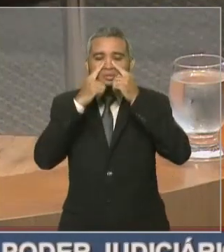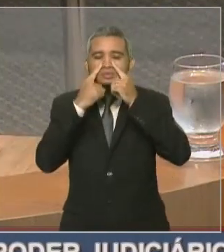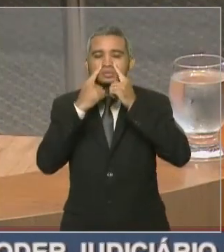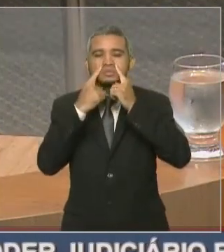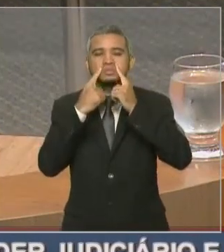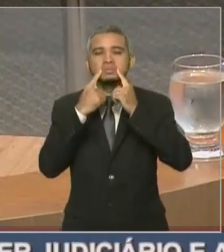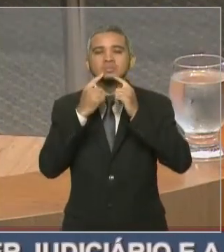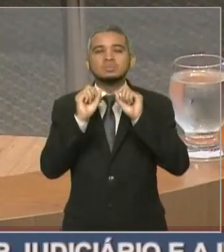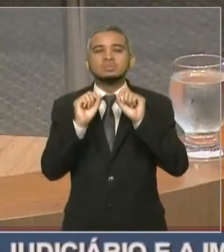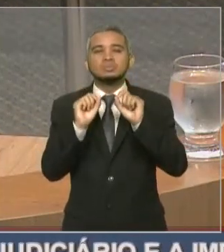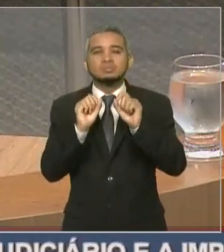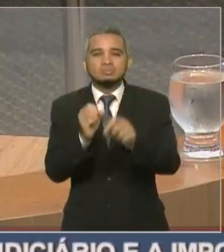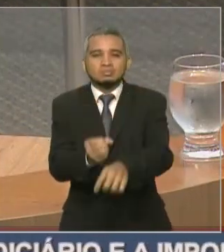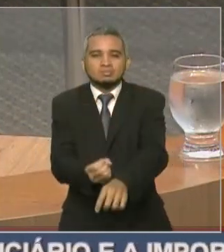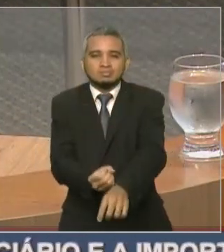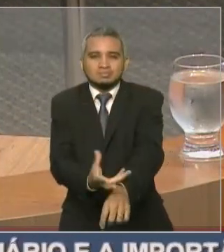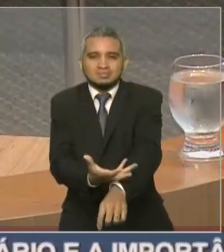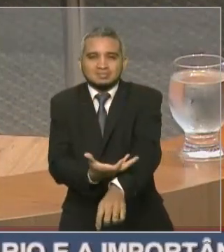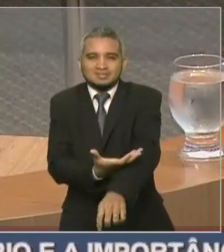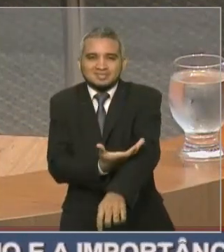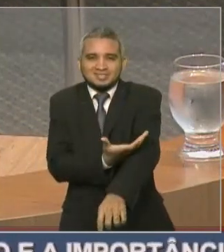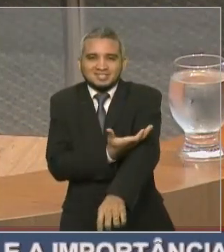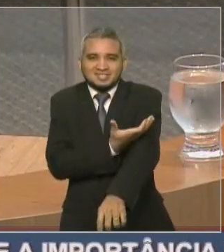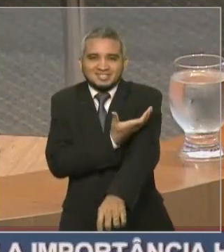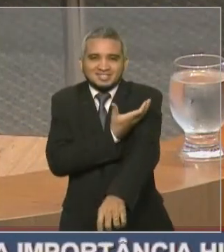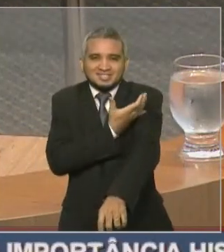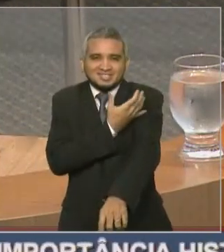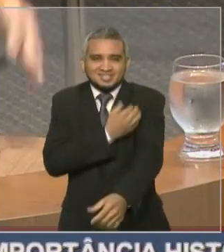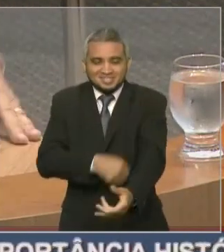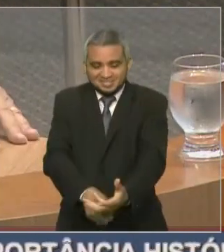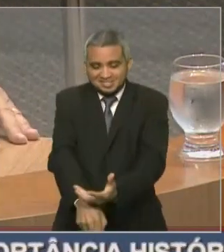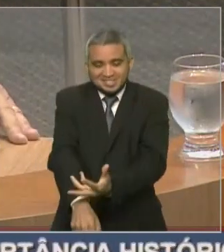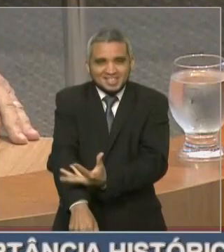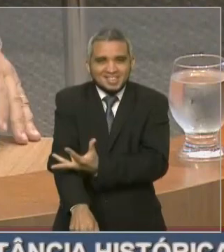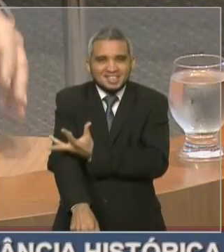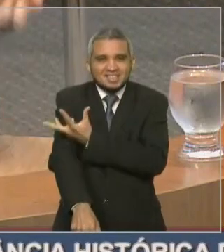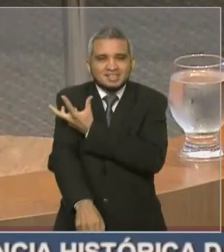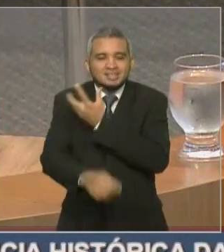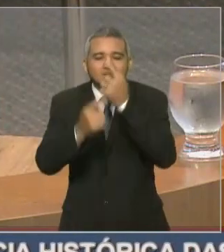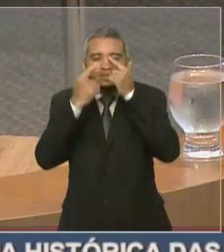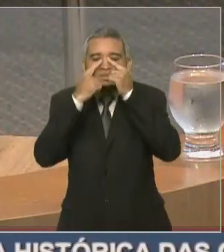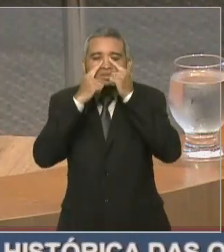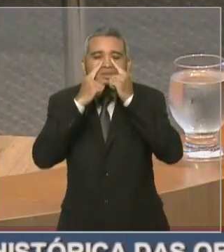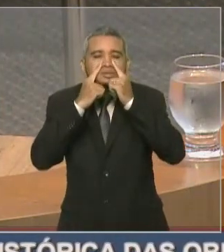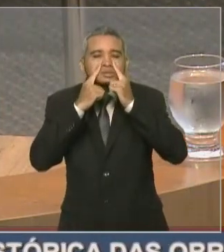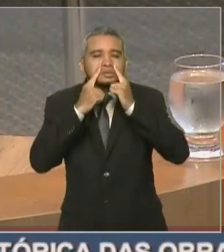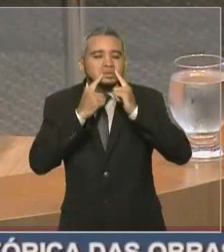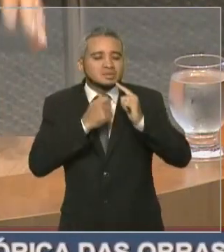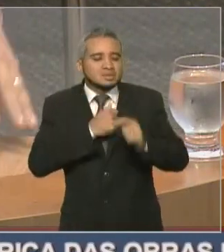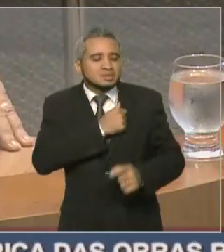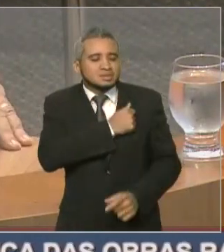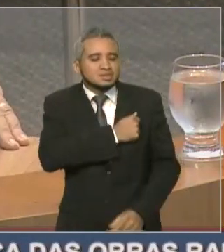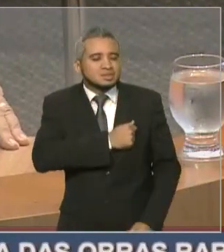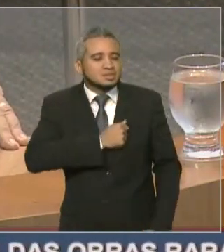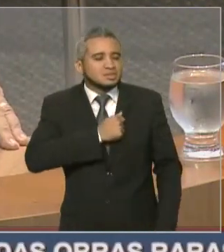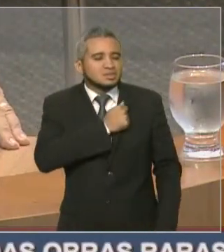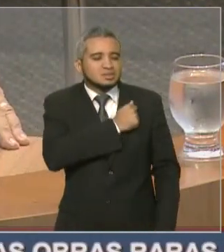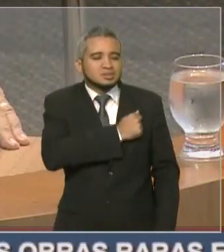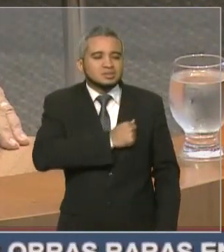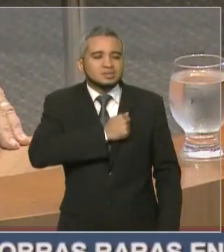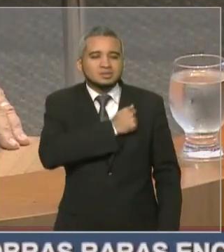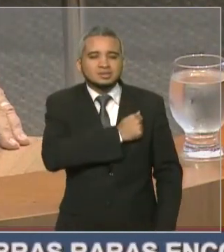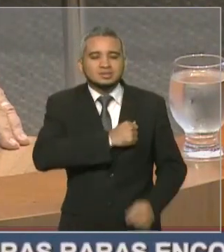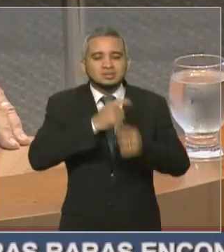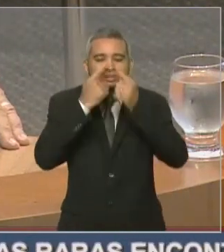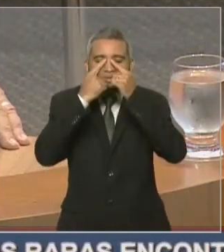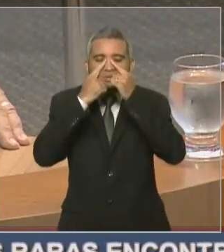Chorando de emoção, chorando de saudades, chorando de recordações de